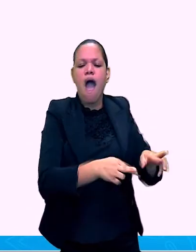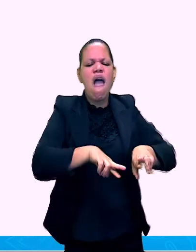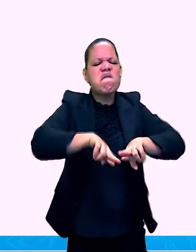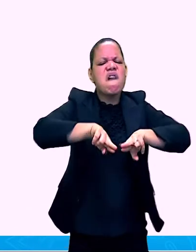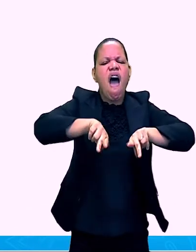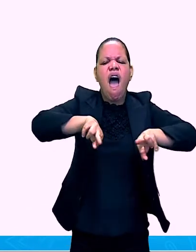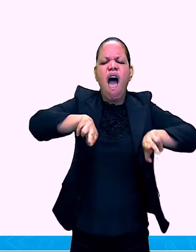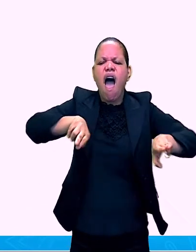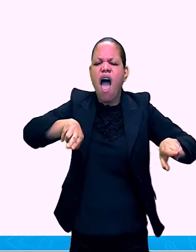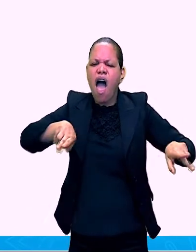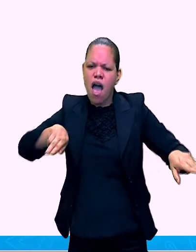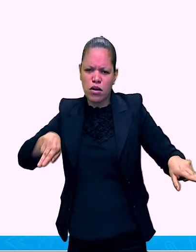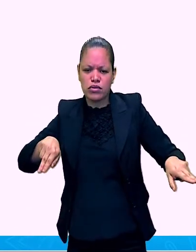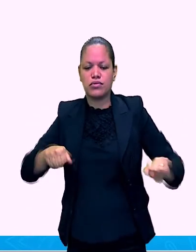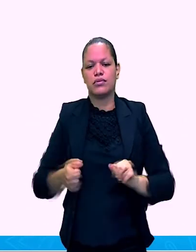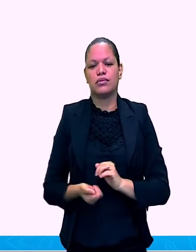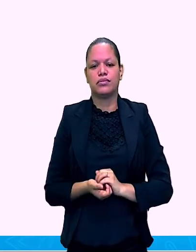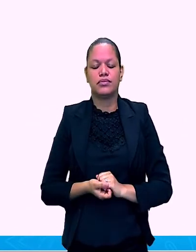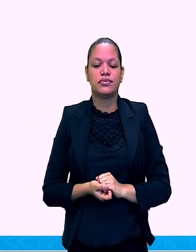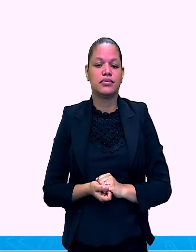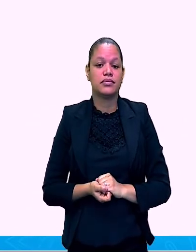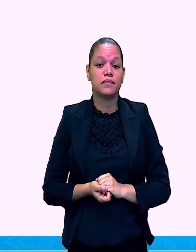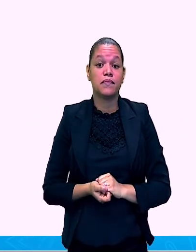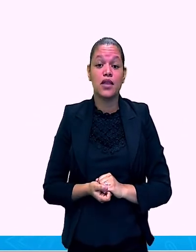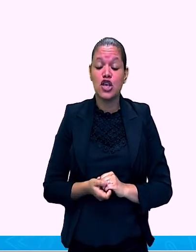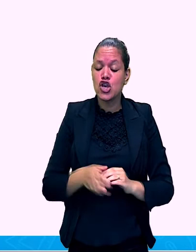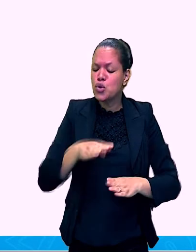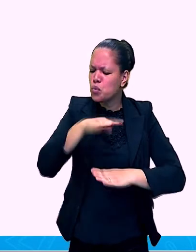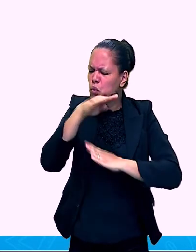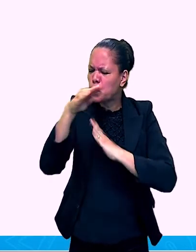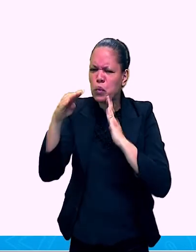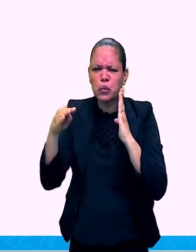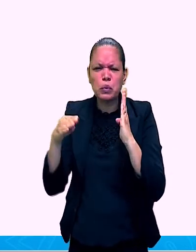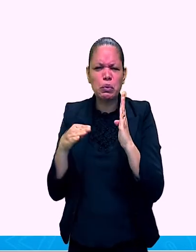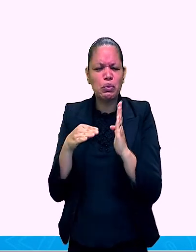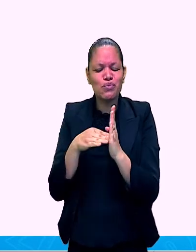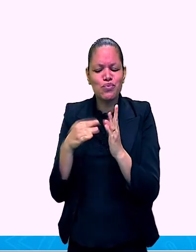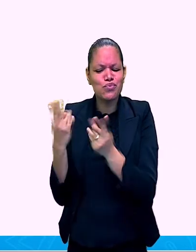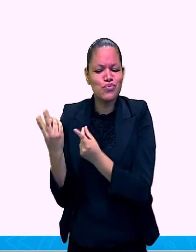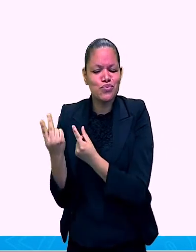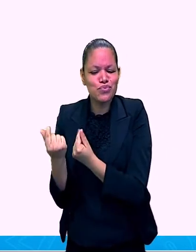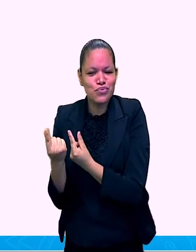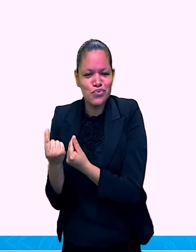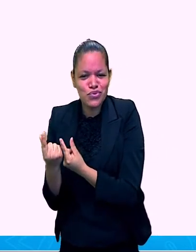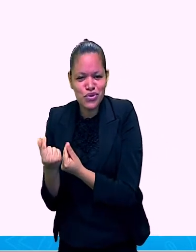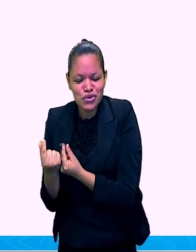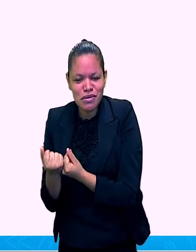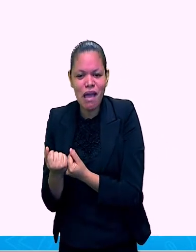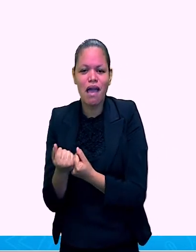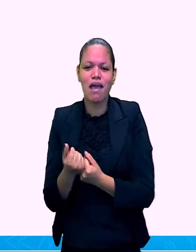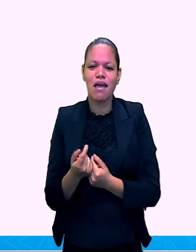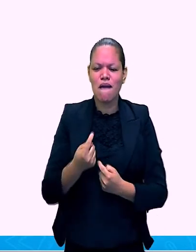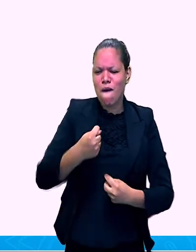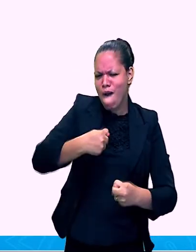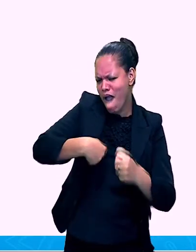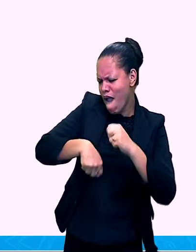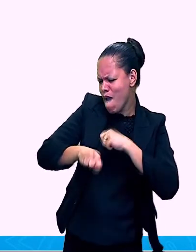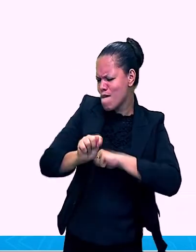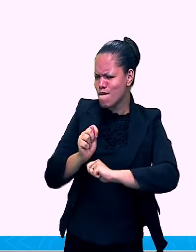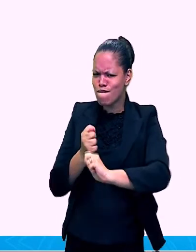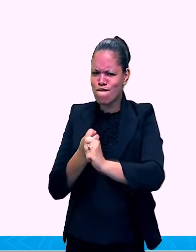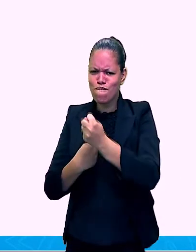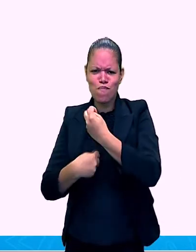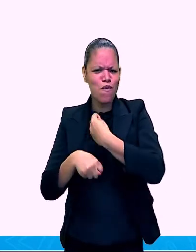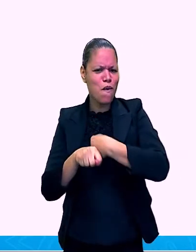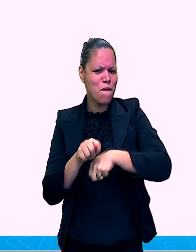gira em torno de dinheiro, de economia. Então, quanto mais rápido eu chego no lugar, quanto menos eu gastar para